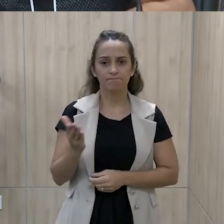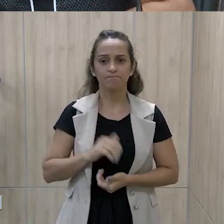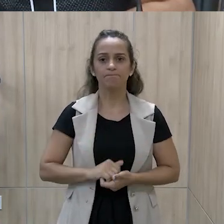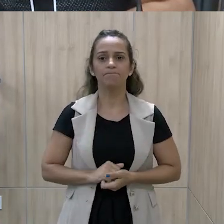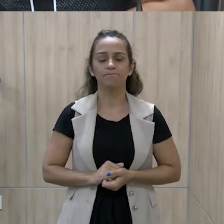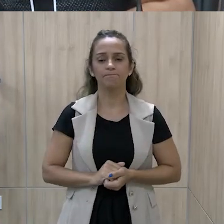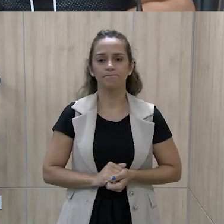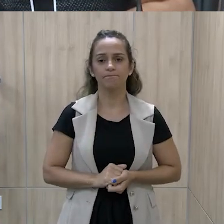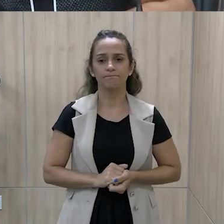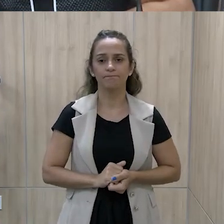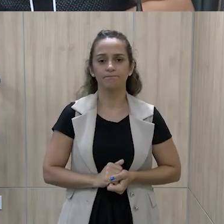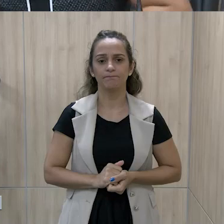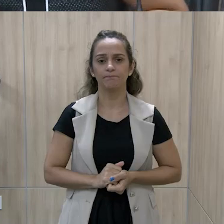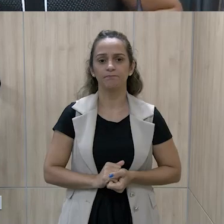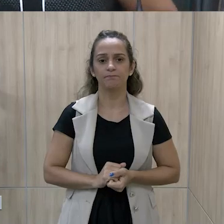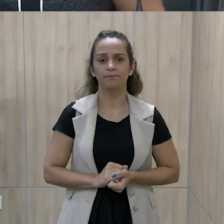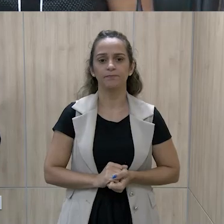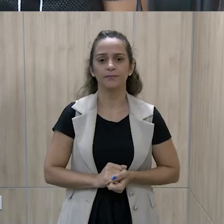Torres